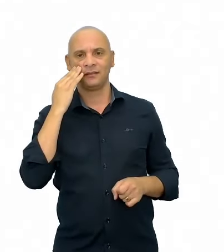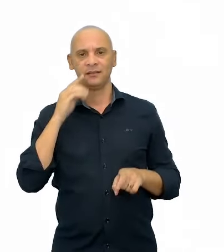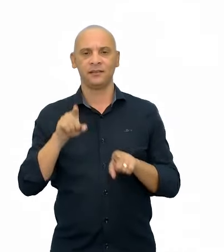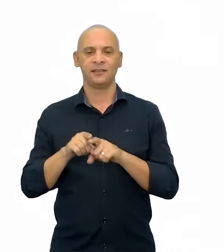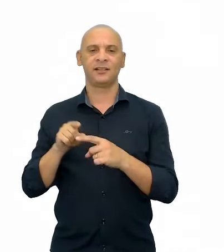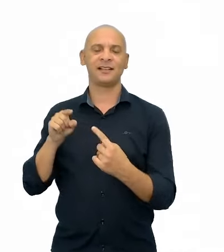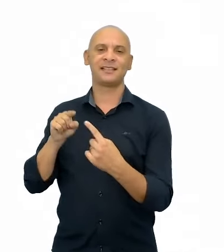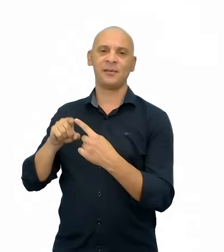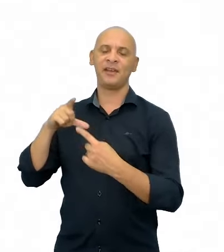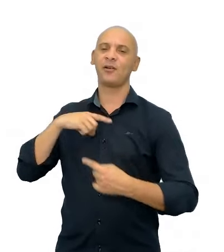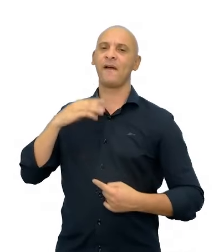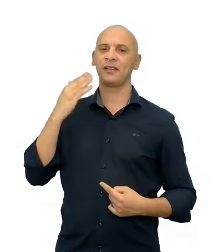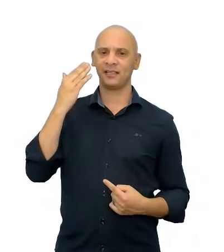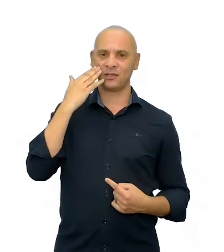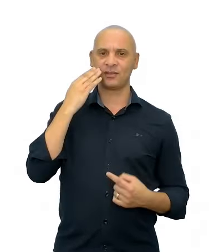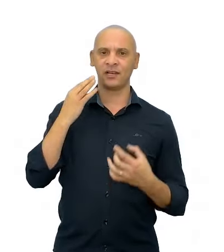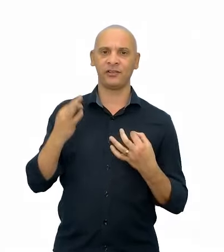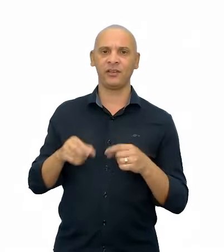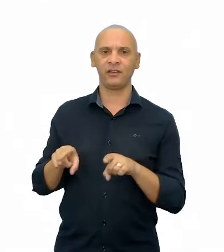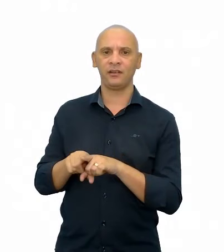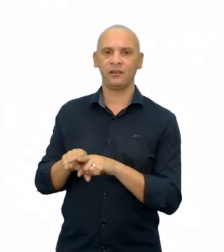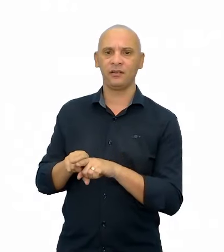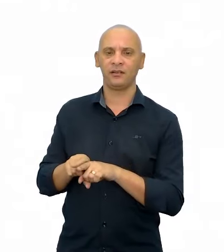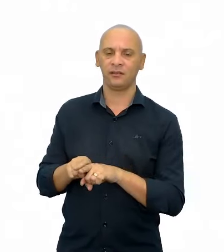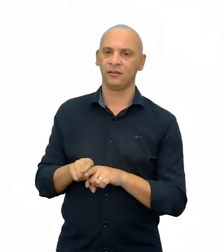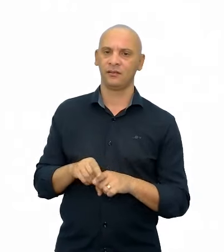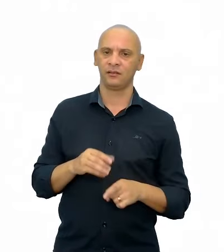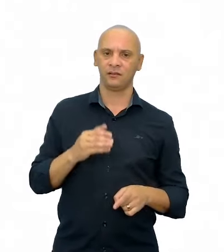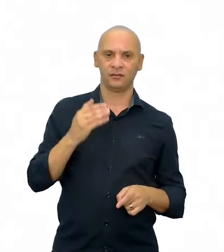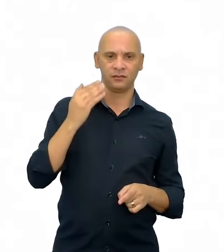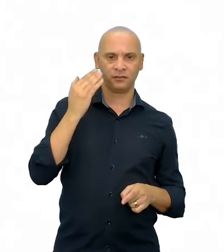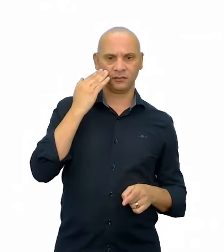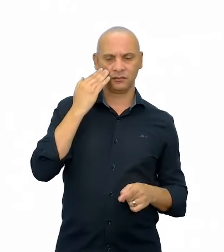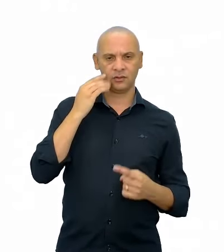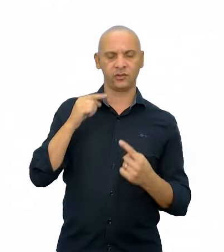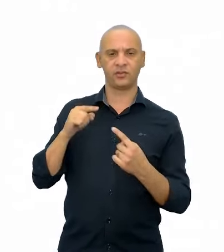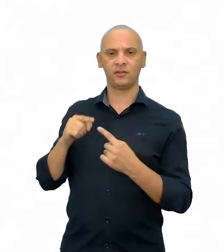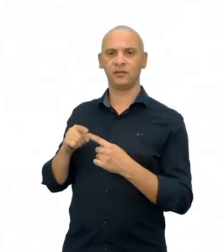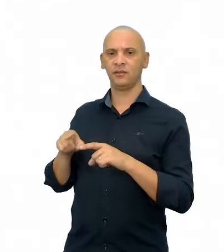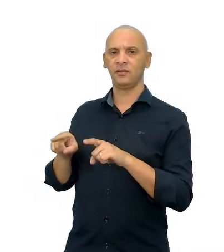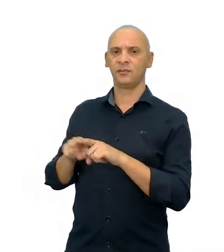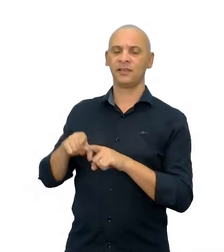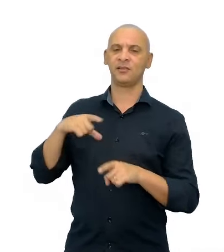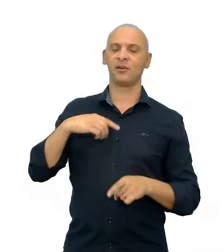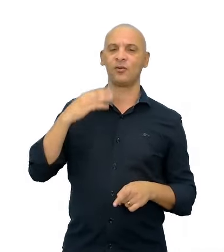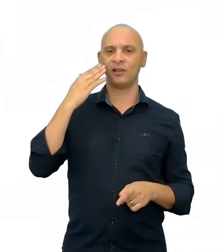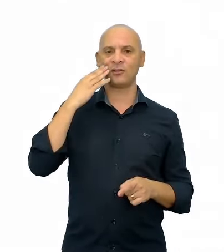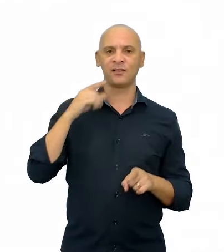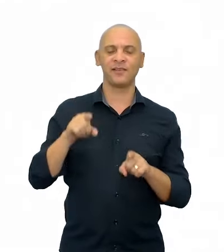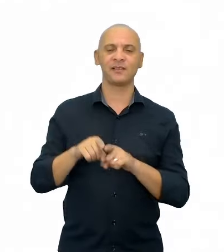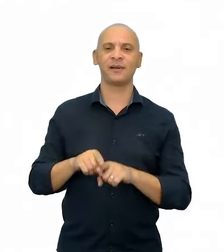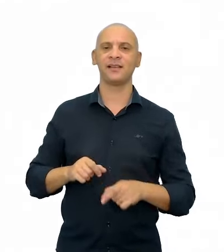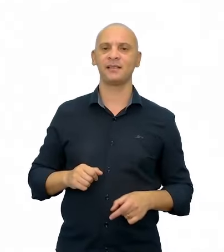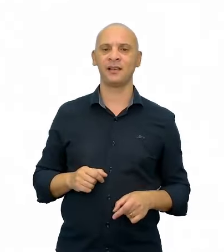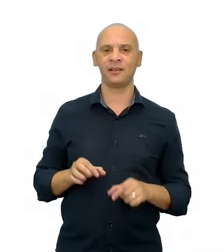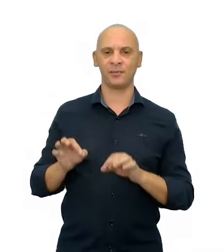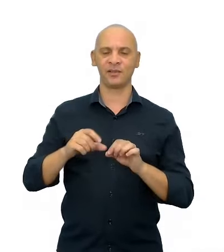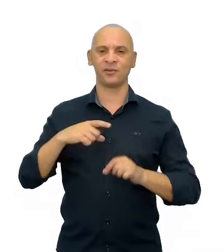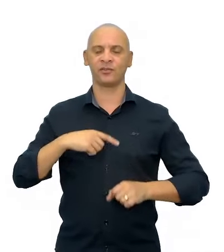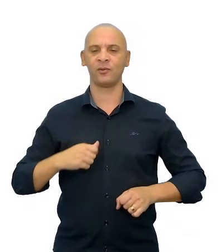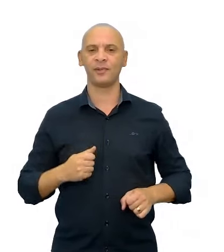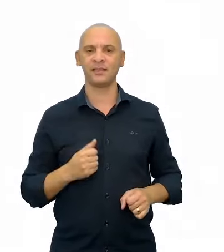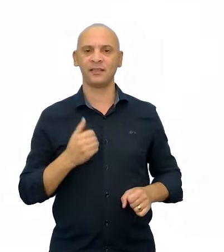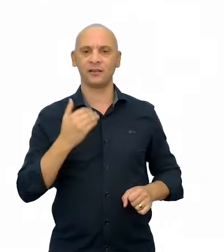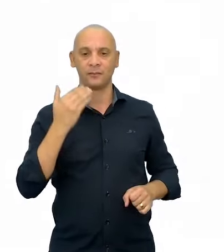recuperados ou aprofundados, as metodologias que serão utilizadas, o cronograma de execução,